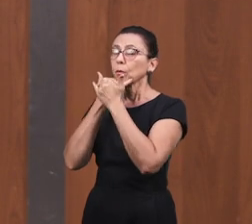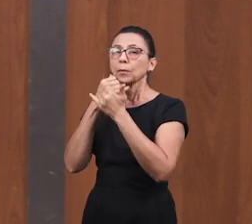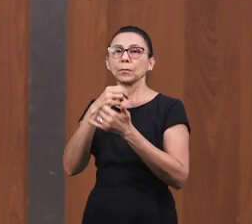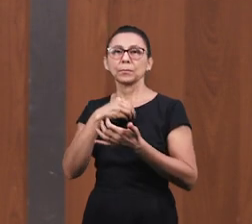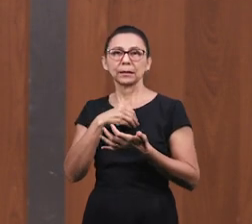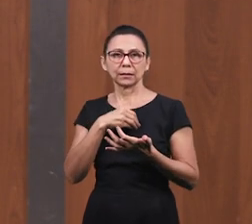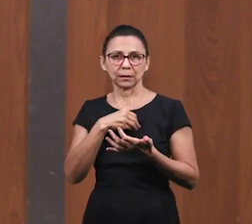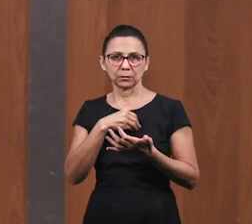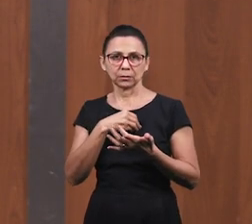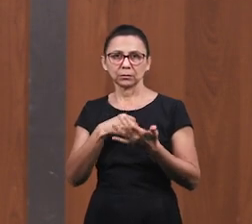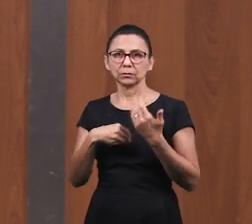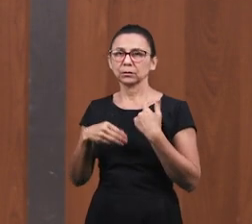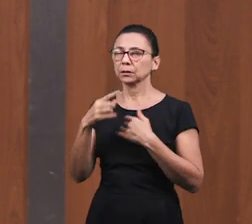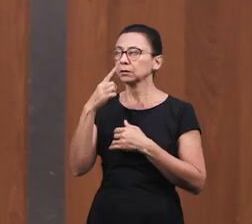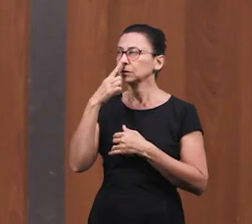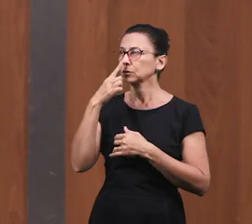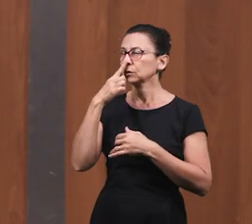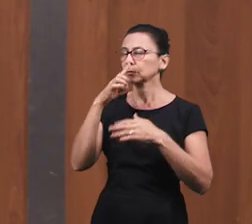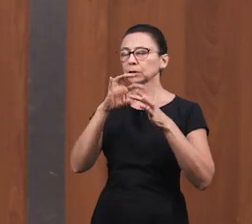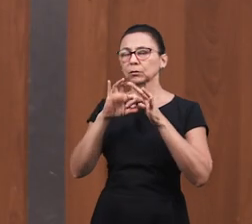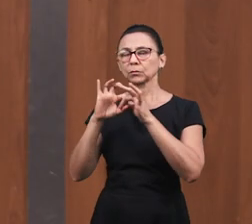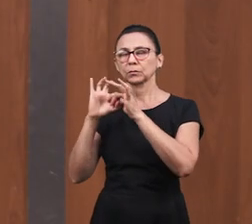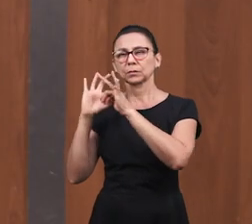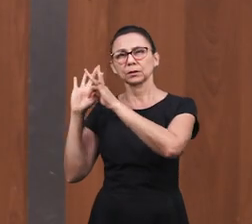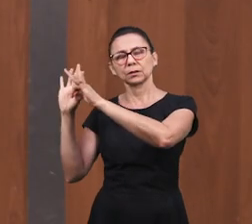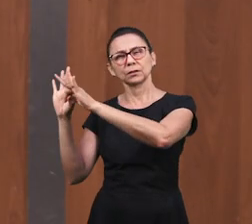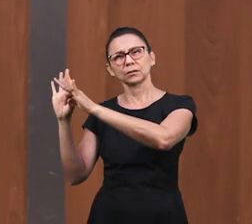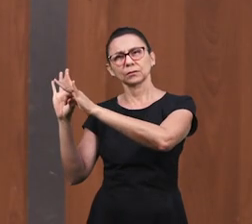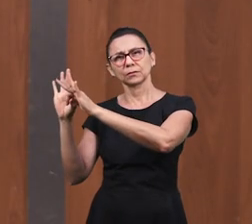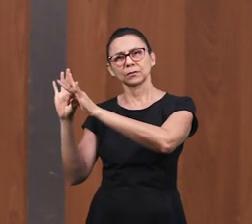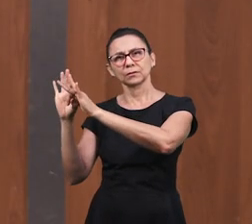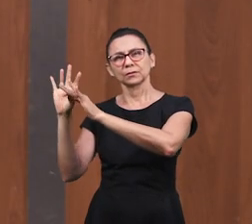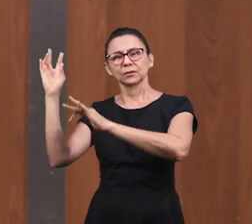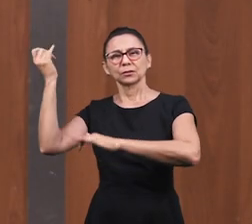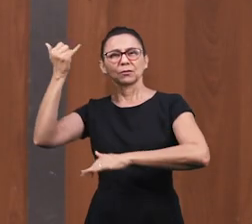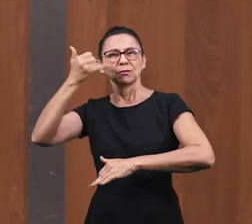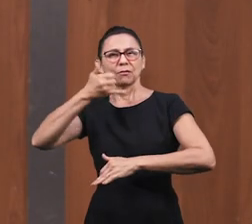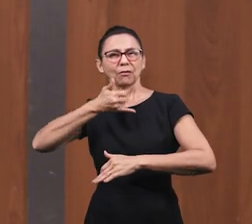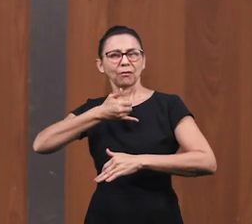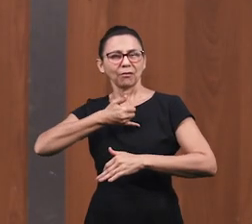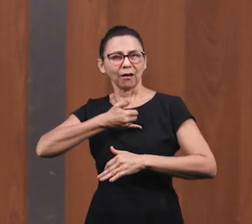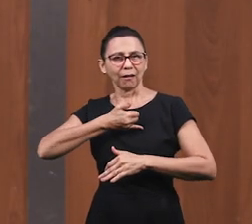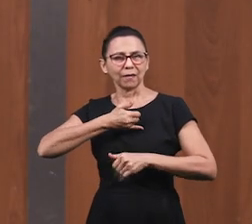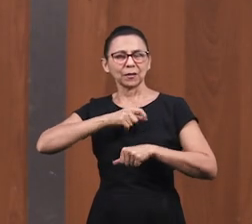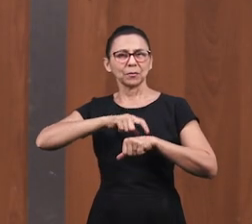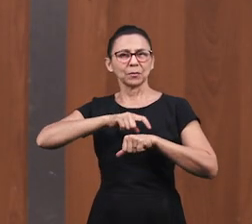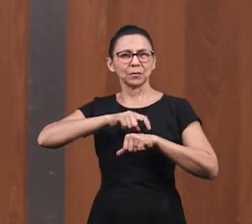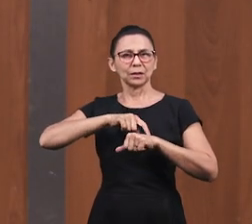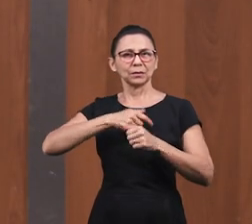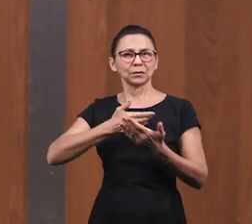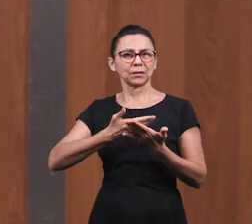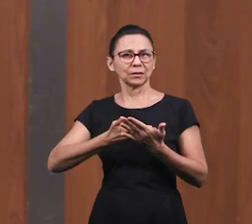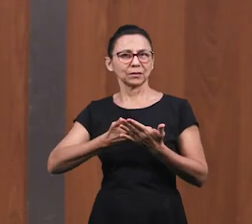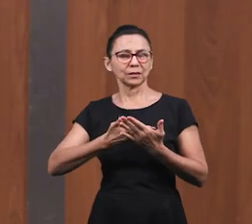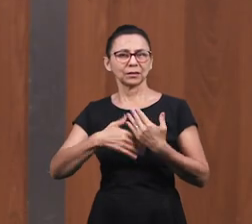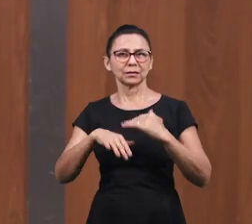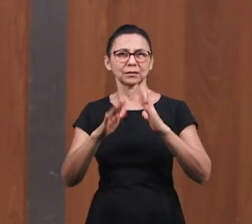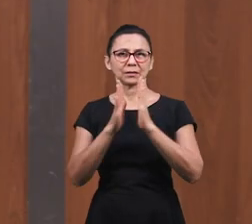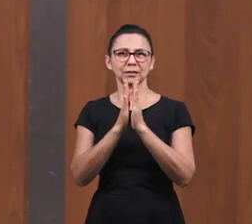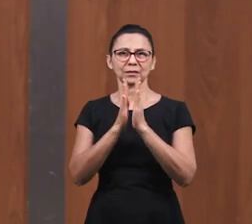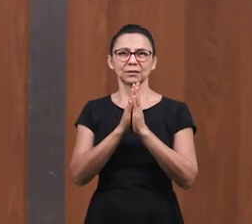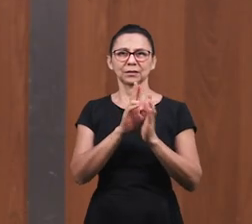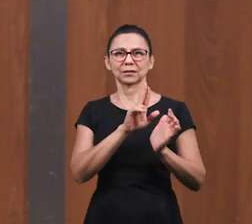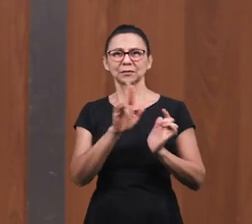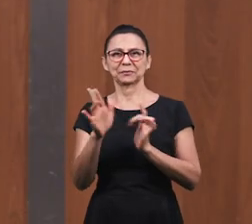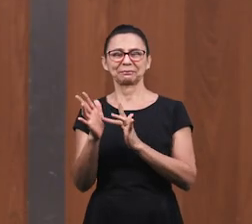Senhor, uma íntima comunhão contigo. Fala aos nossos corações por meio dessa aula. Oramos